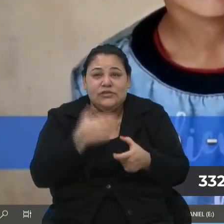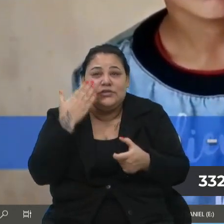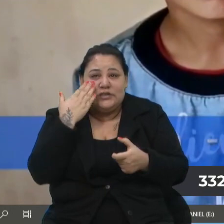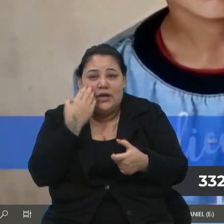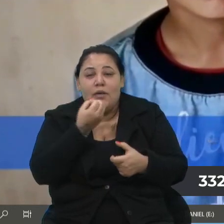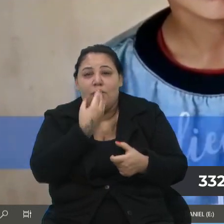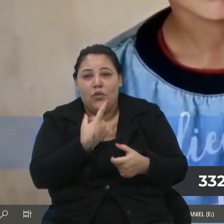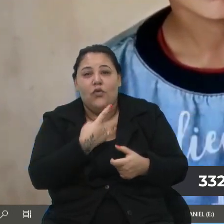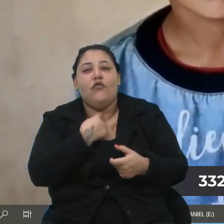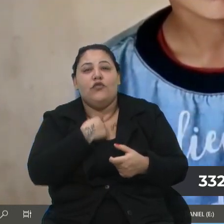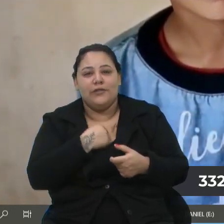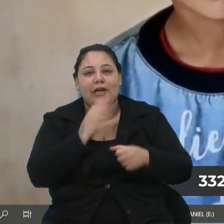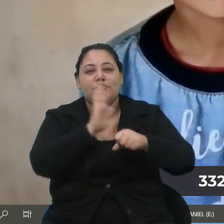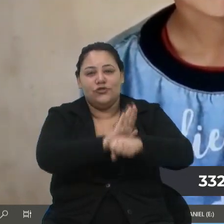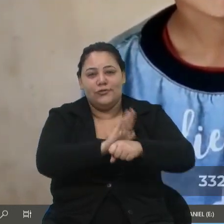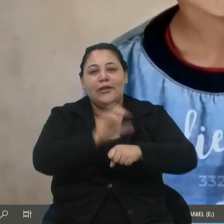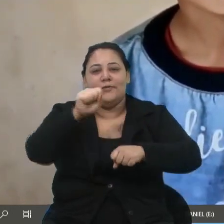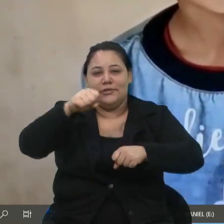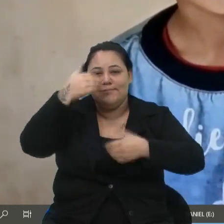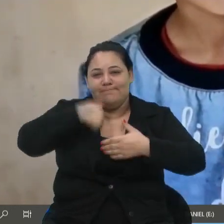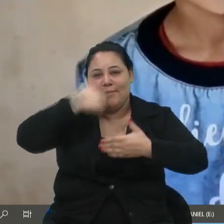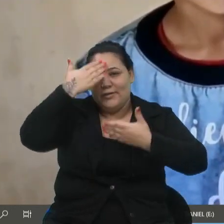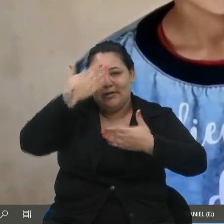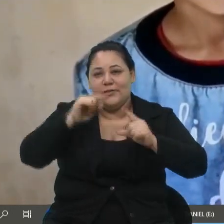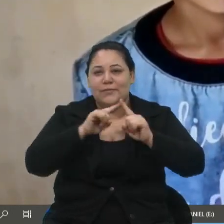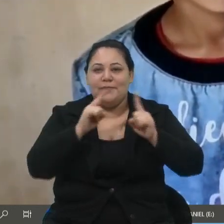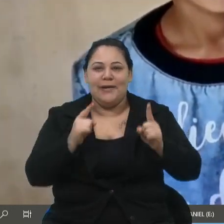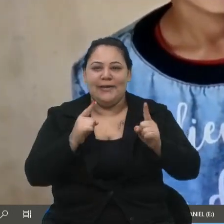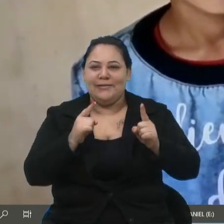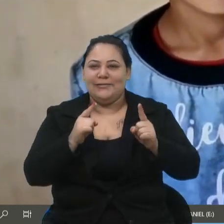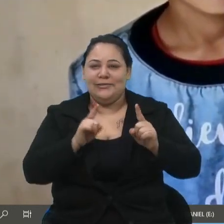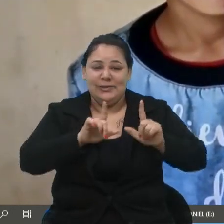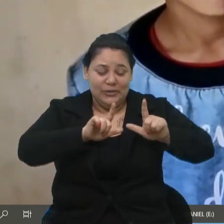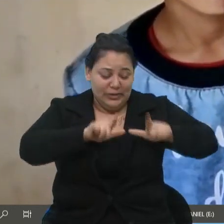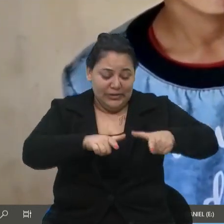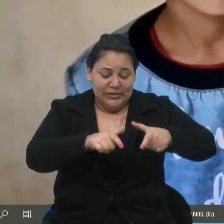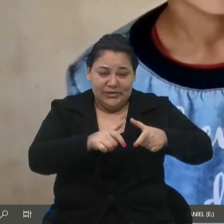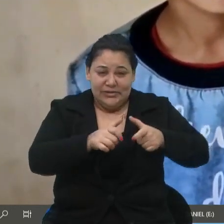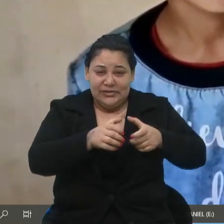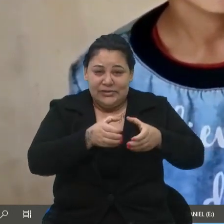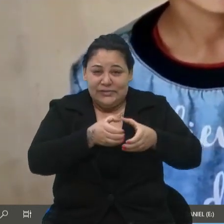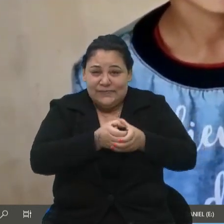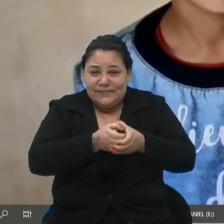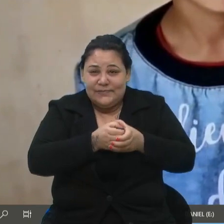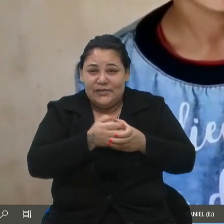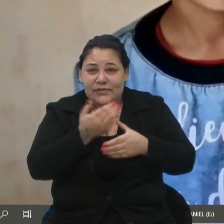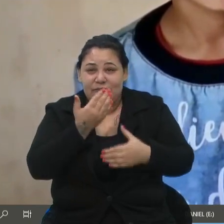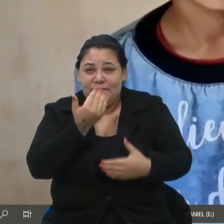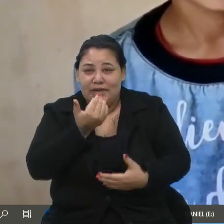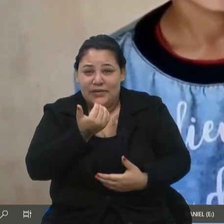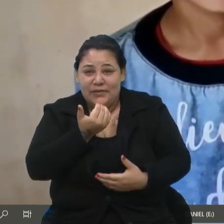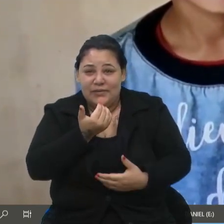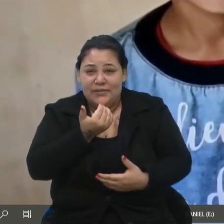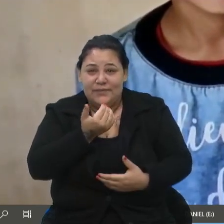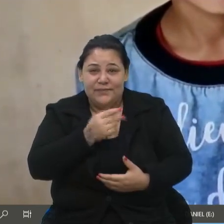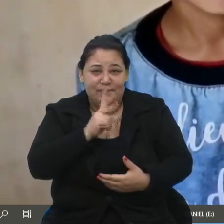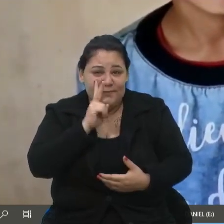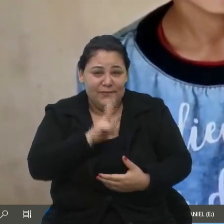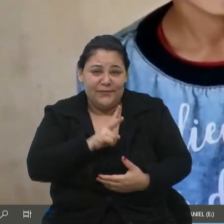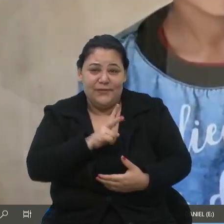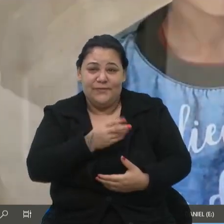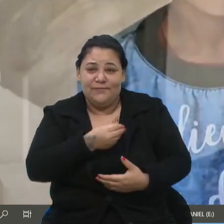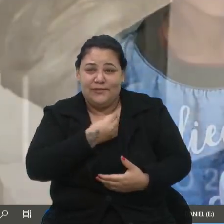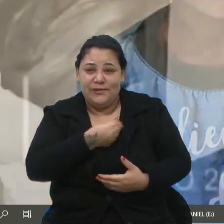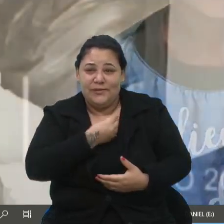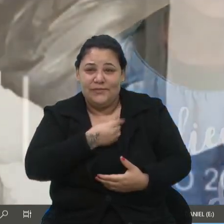nos colocaram nesse lugar, mas assim, ó, um lugar muito apertado para comer, para viver, todo esse tempo que nós